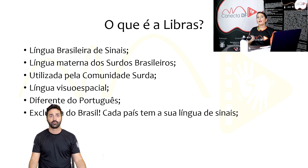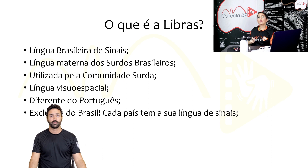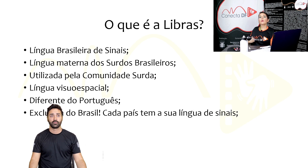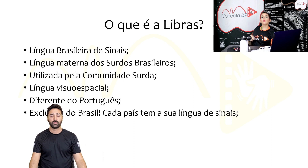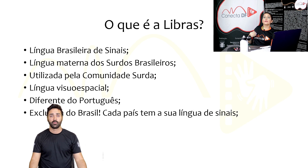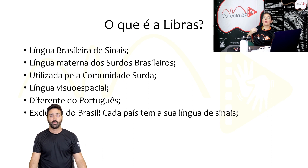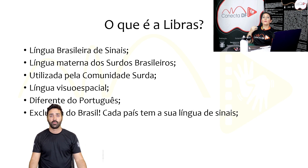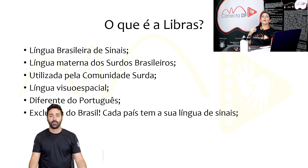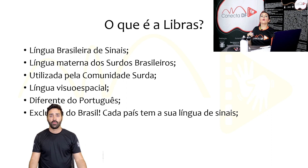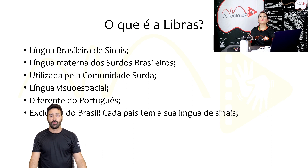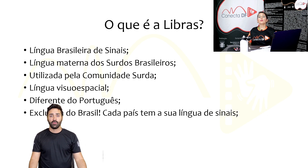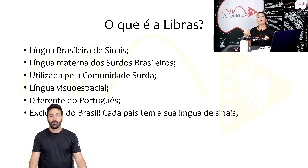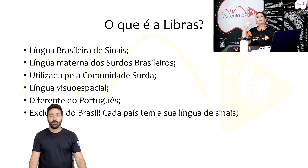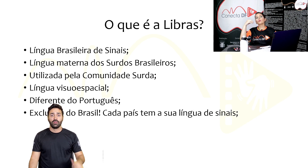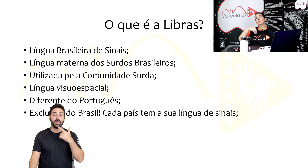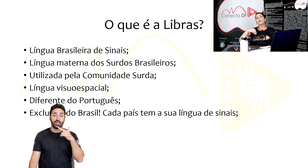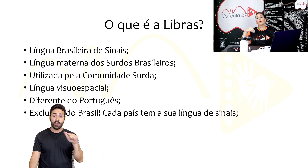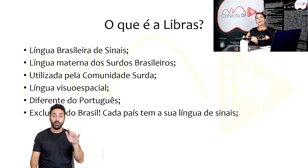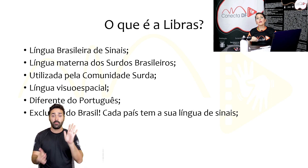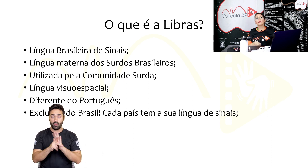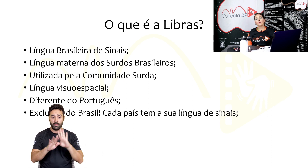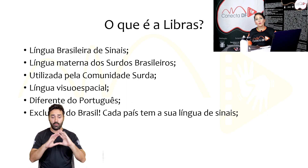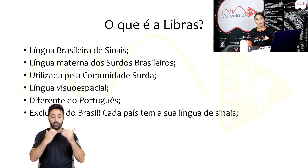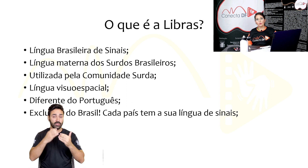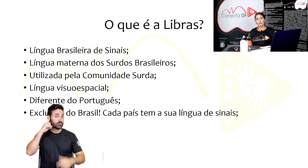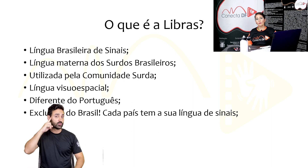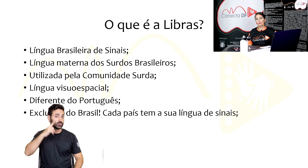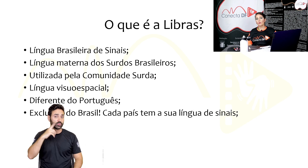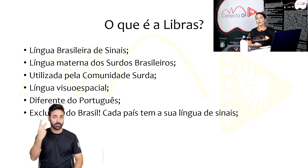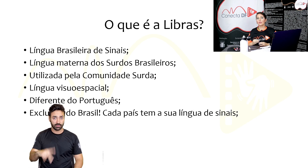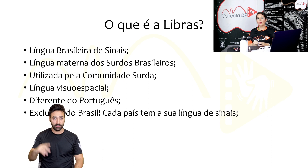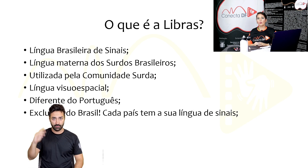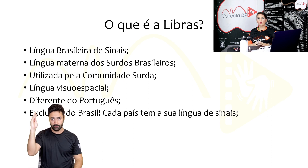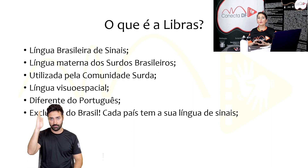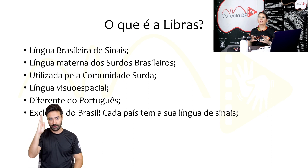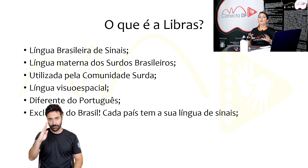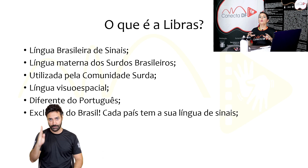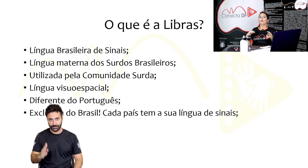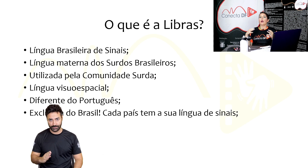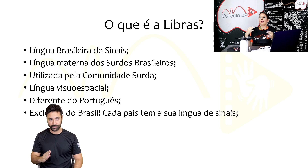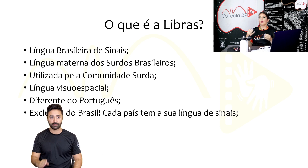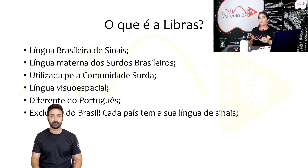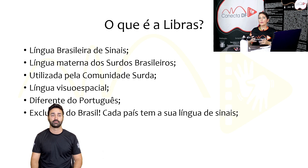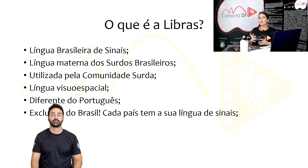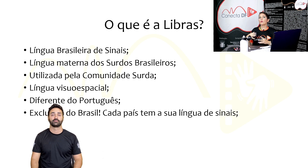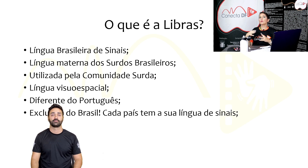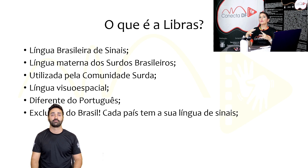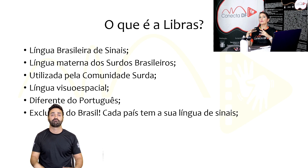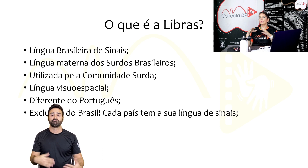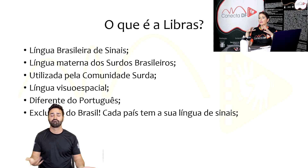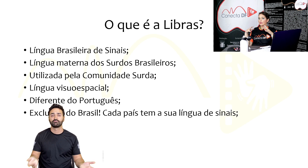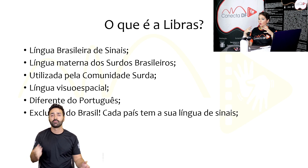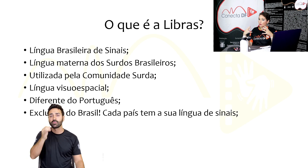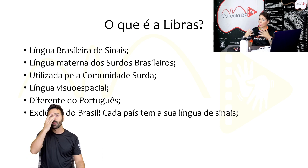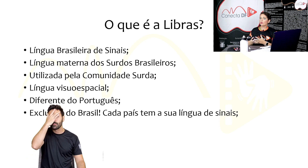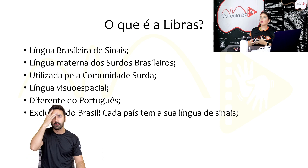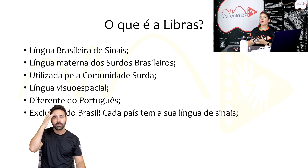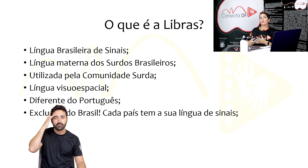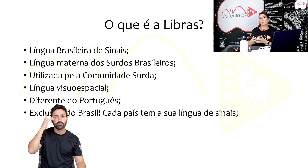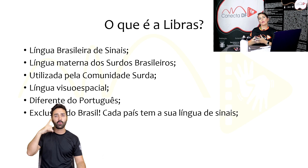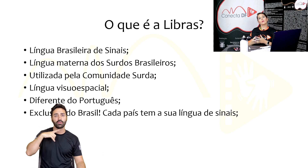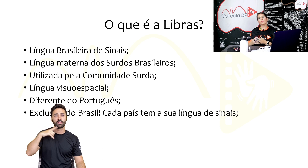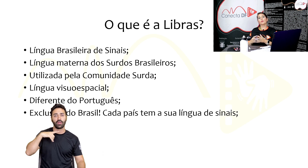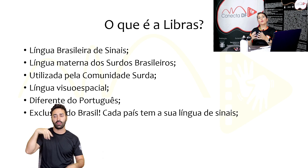Ela é a língua utilizada pela comunidade surda no Brasil. Ou seja, aquelas pessoas que estão dentro